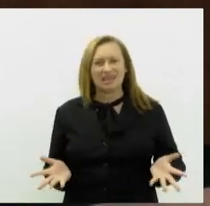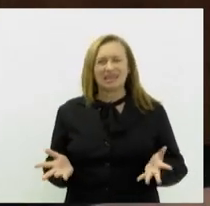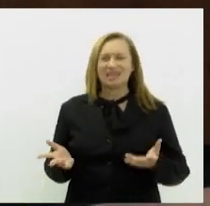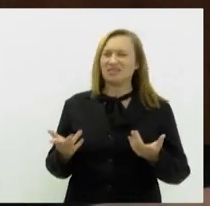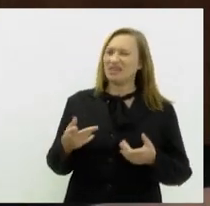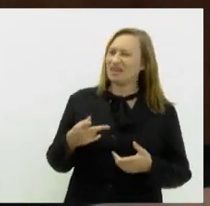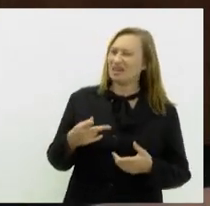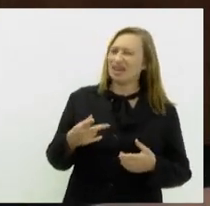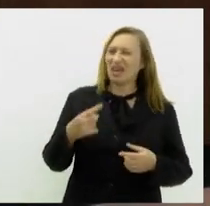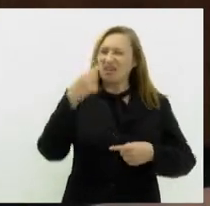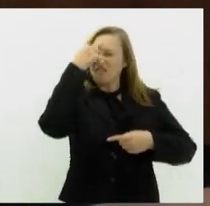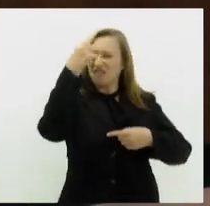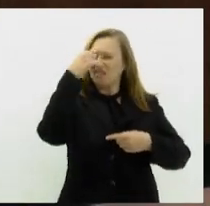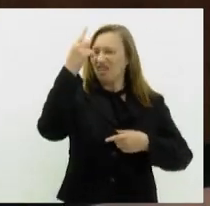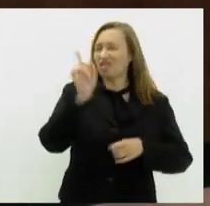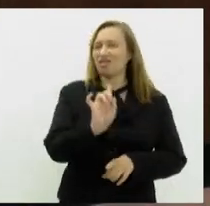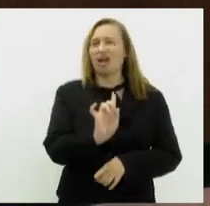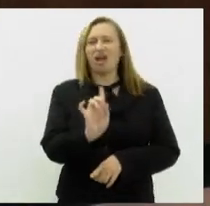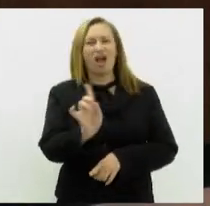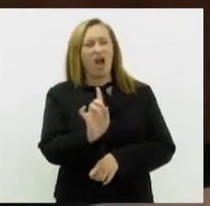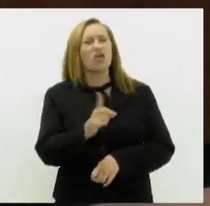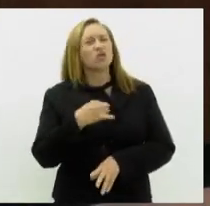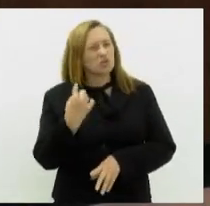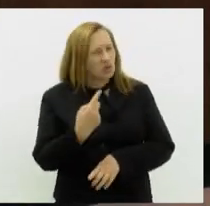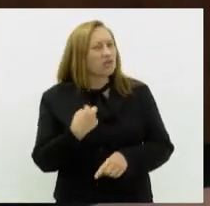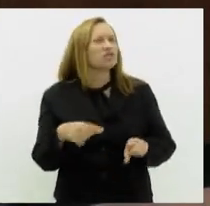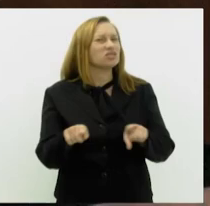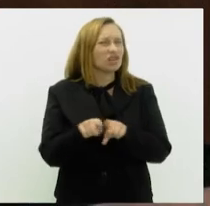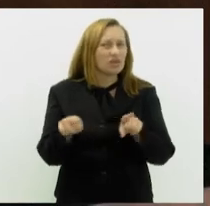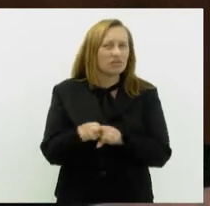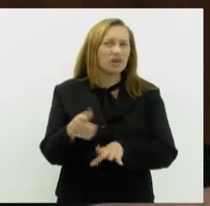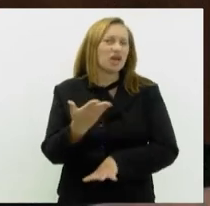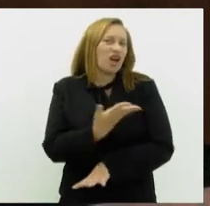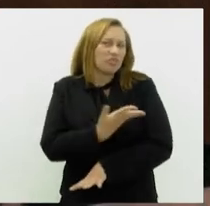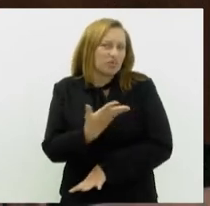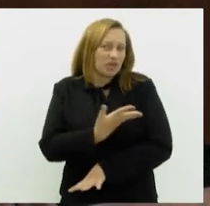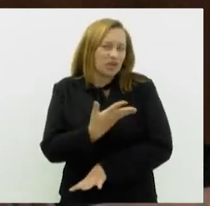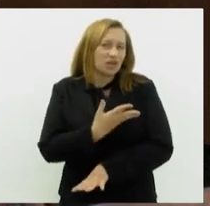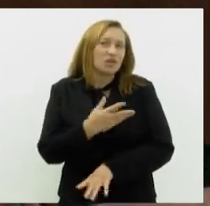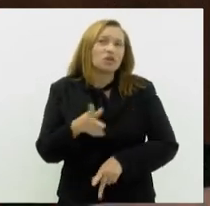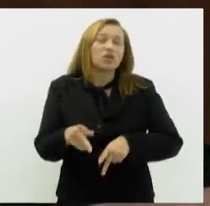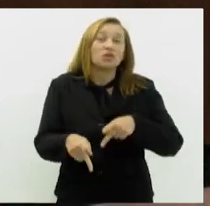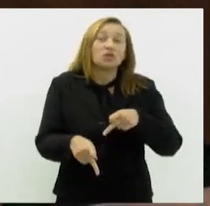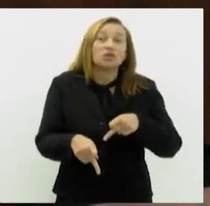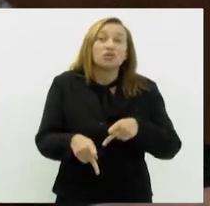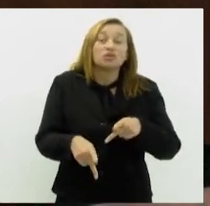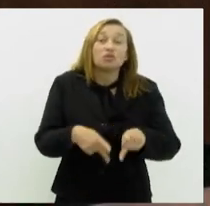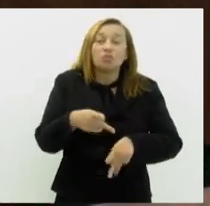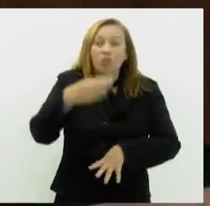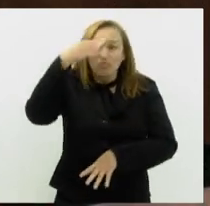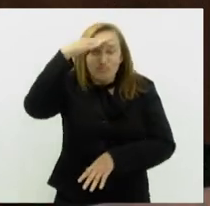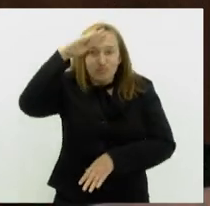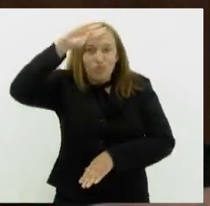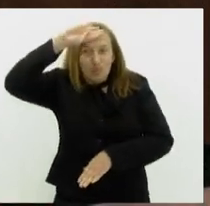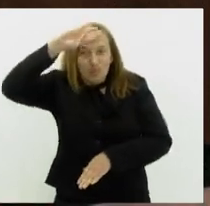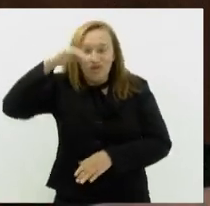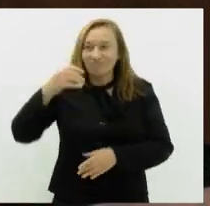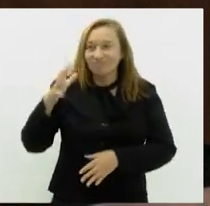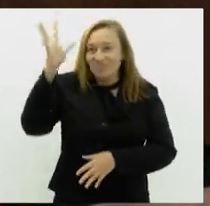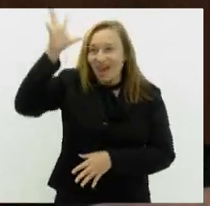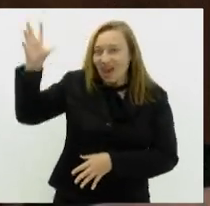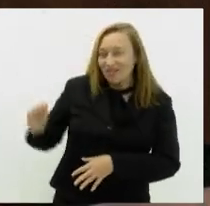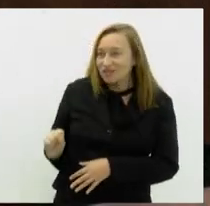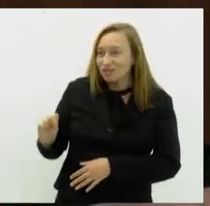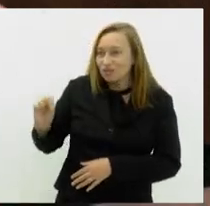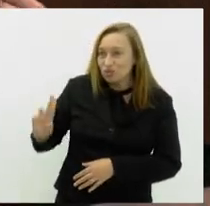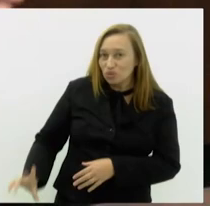divisionismo, porque nós também somos amigos do povo de Cuba, da África do Sul.